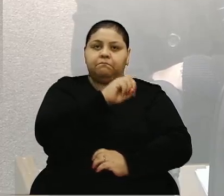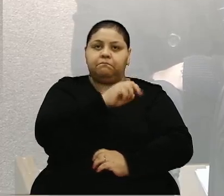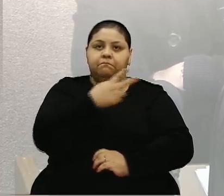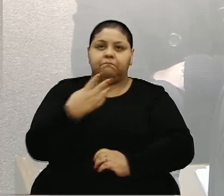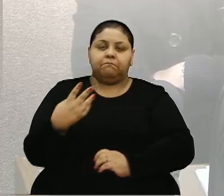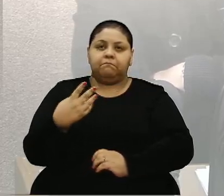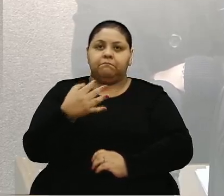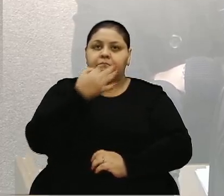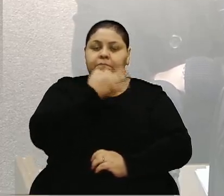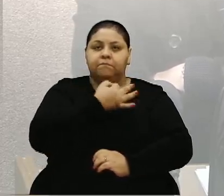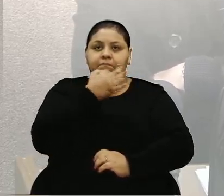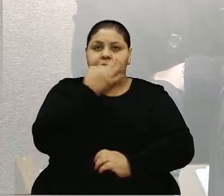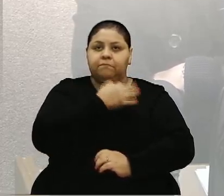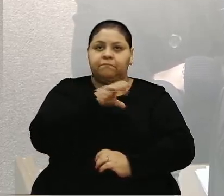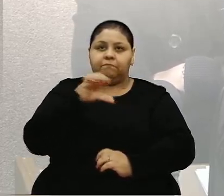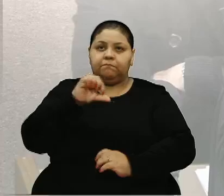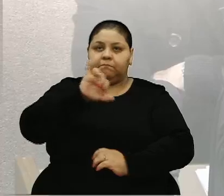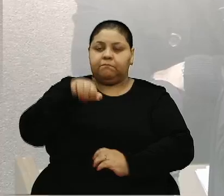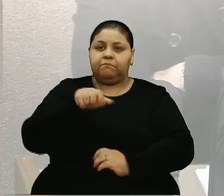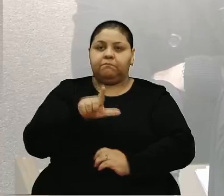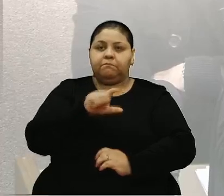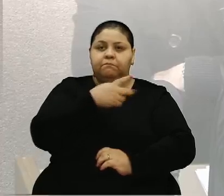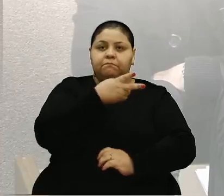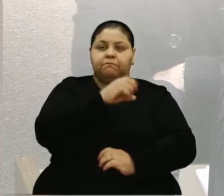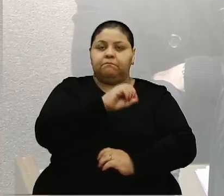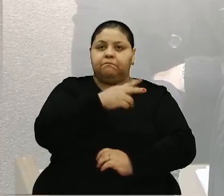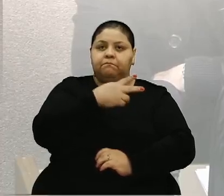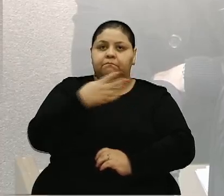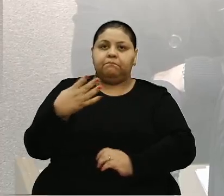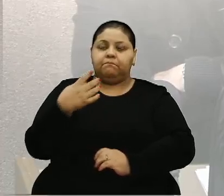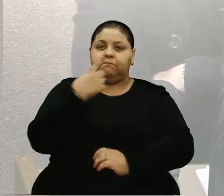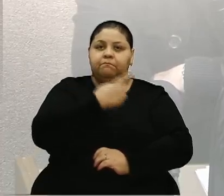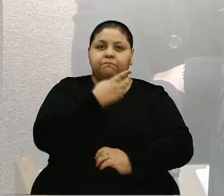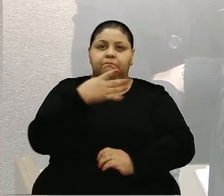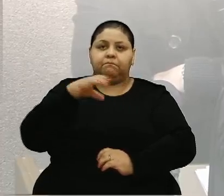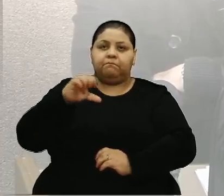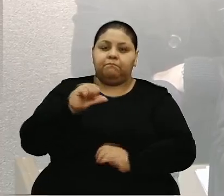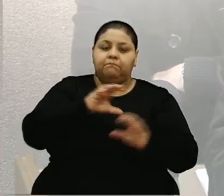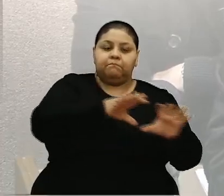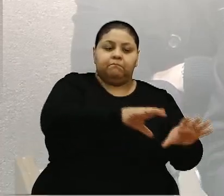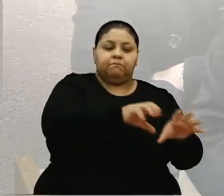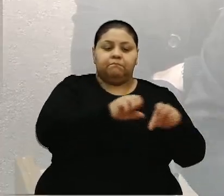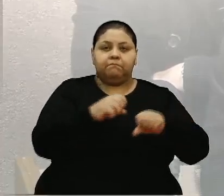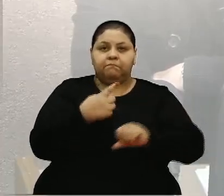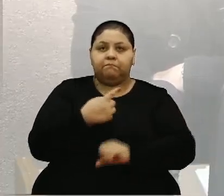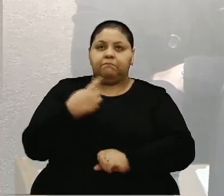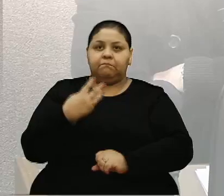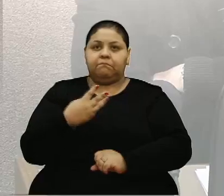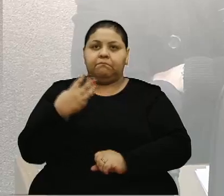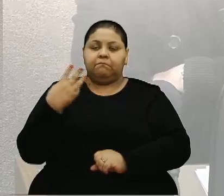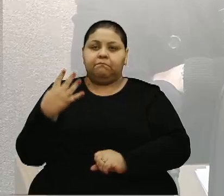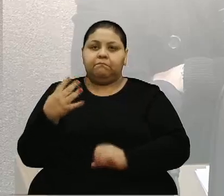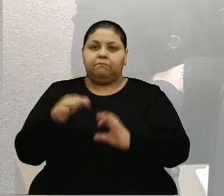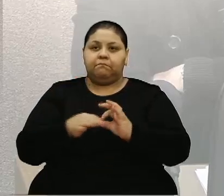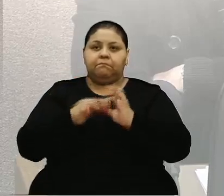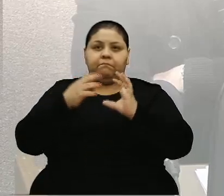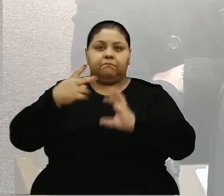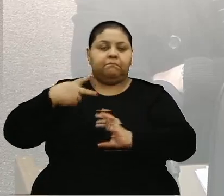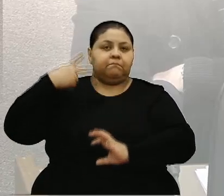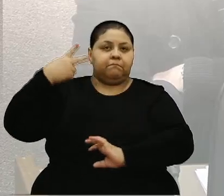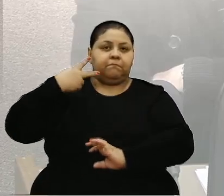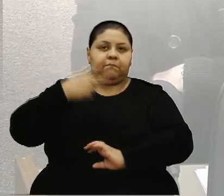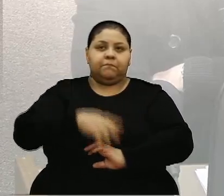115/2024. Caxias do Sul, 9 de julho de 2024, 149 anos de colonização e 134 de